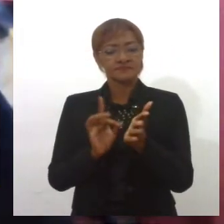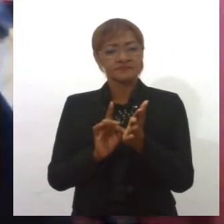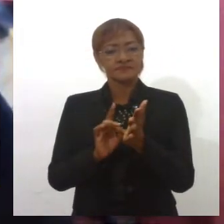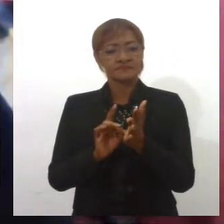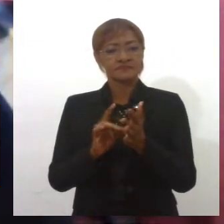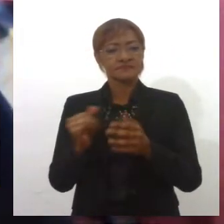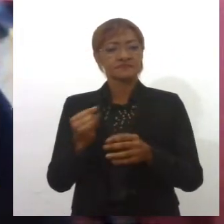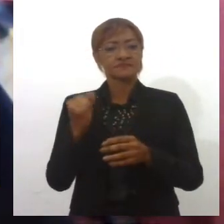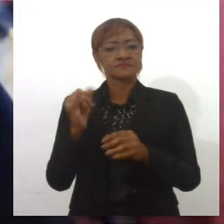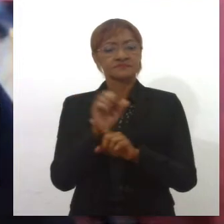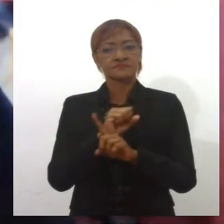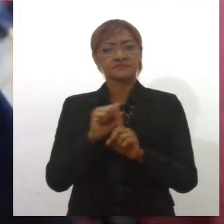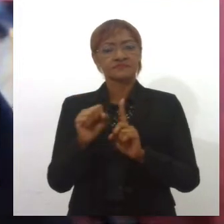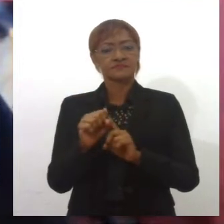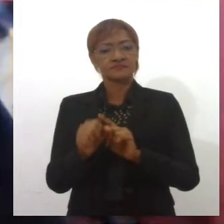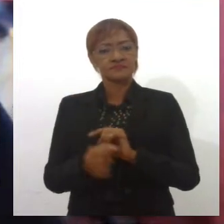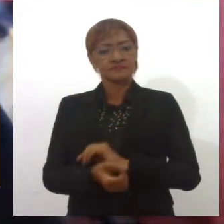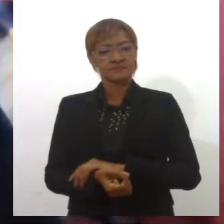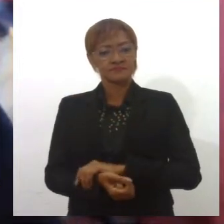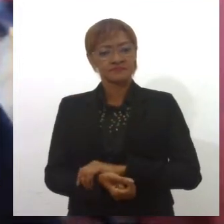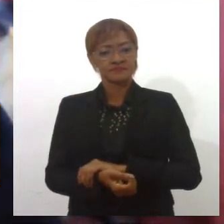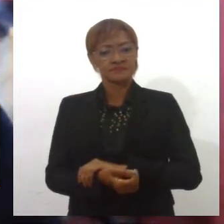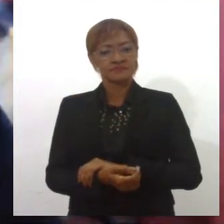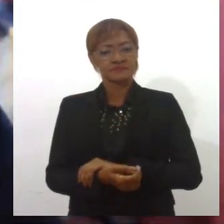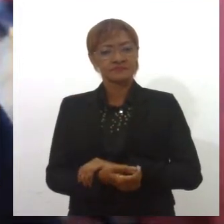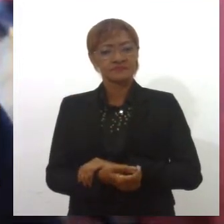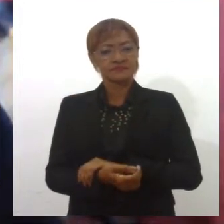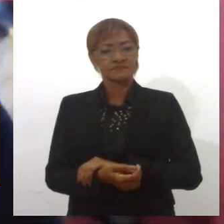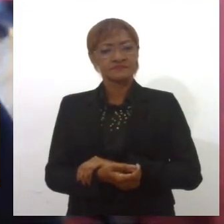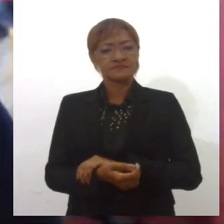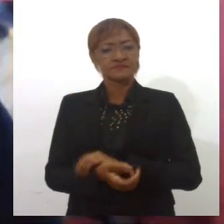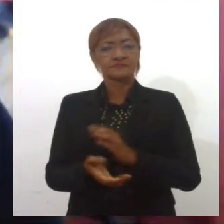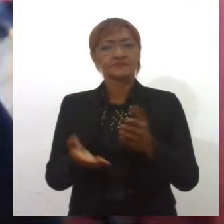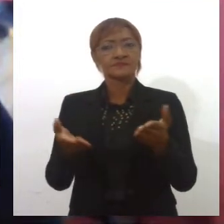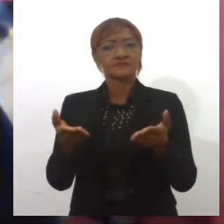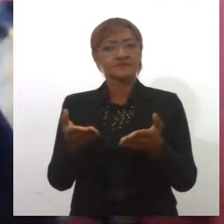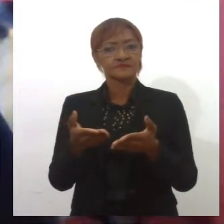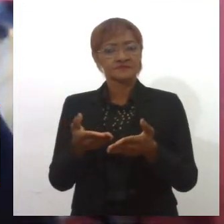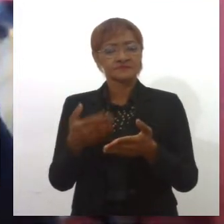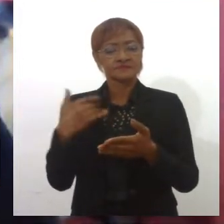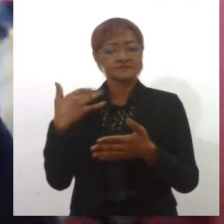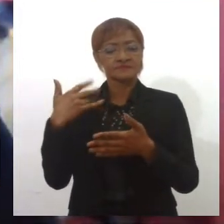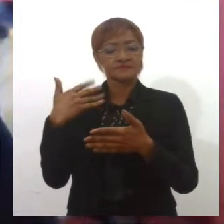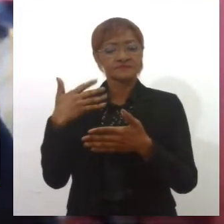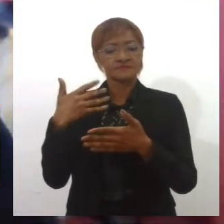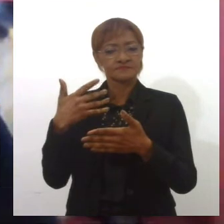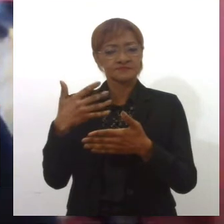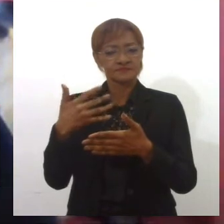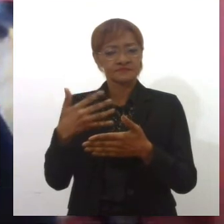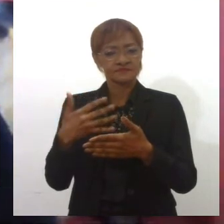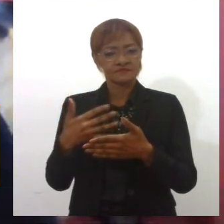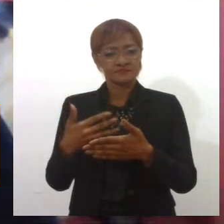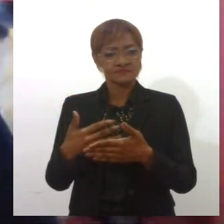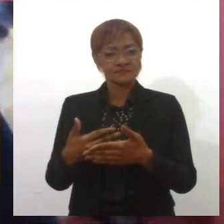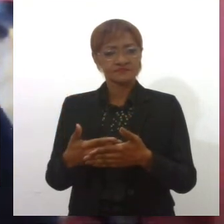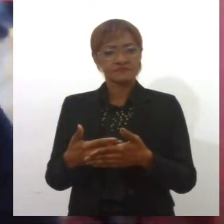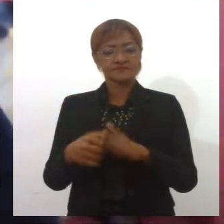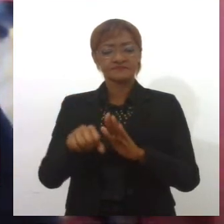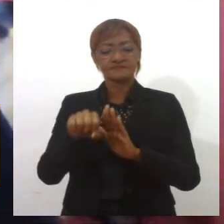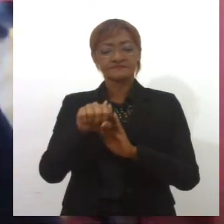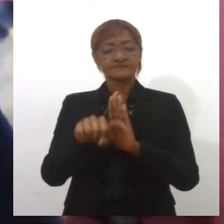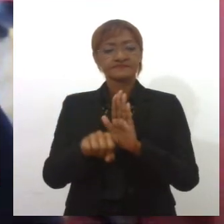da sociedade. Então, a gente está falando, na verdade, de um processo longo, né, que tem suas discussões lá no século XVIII,